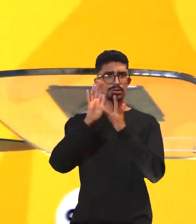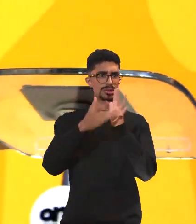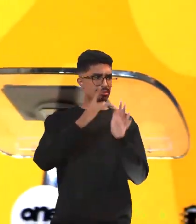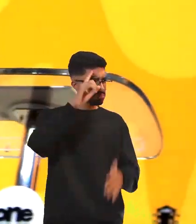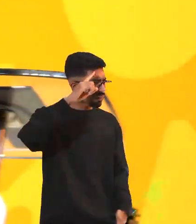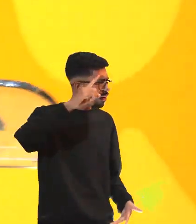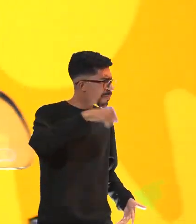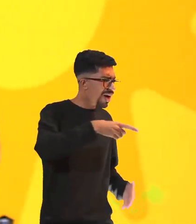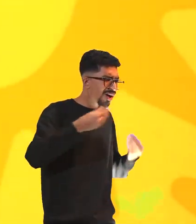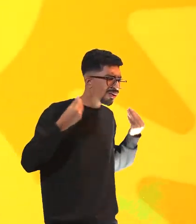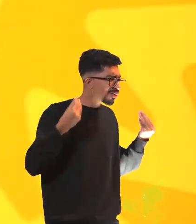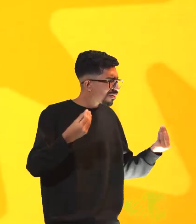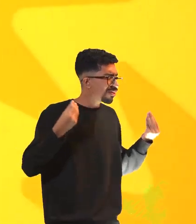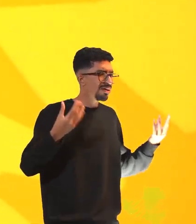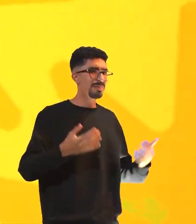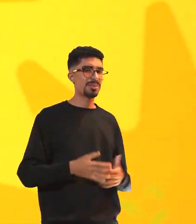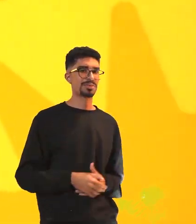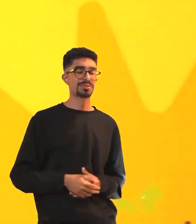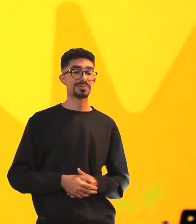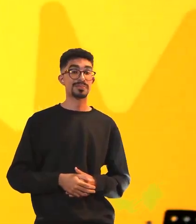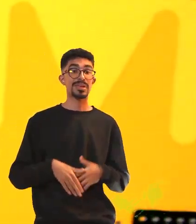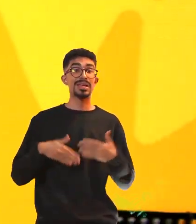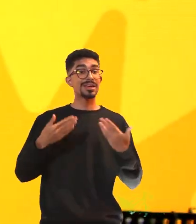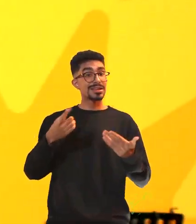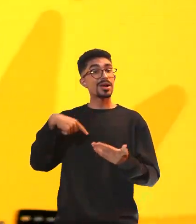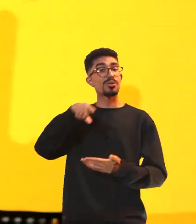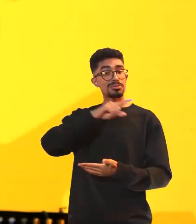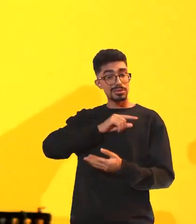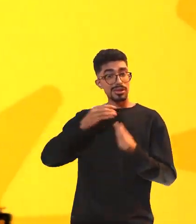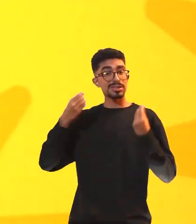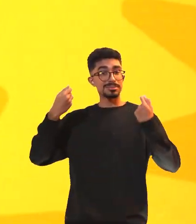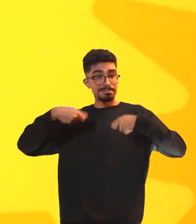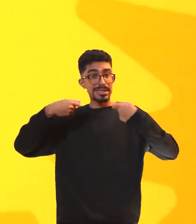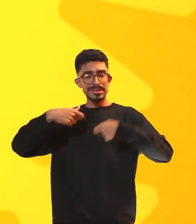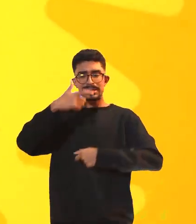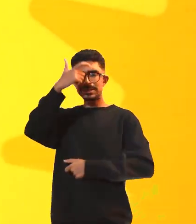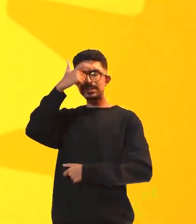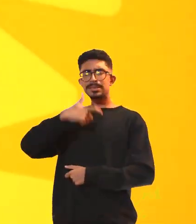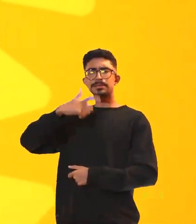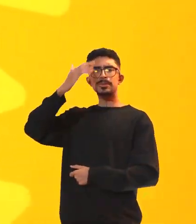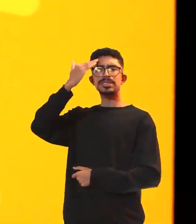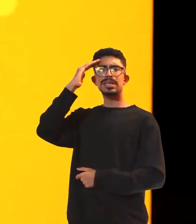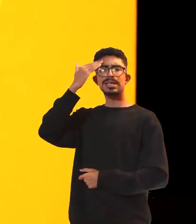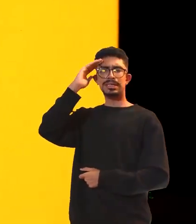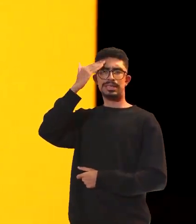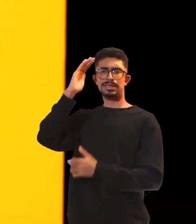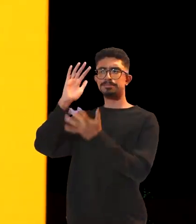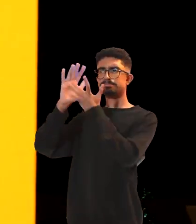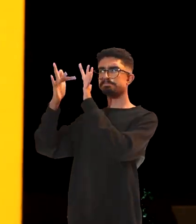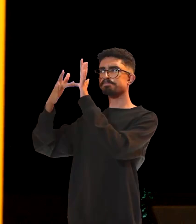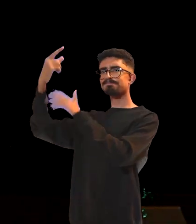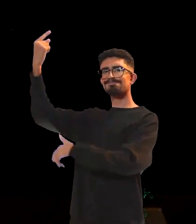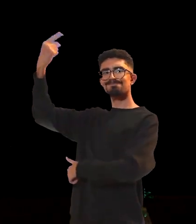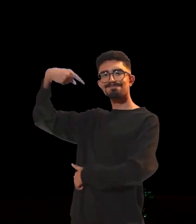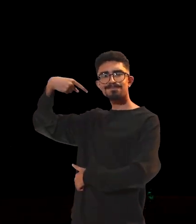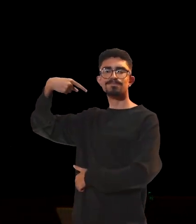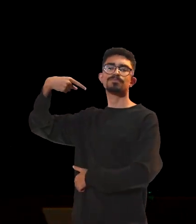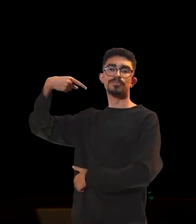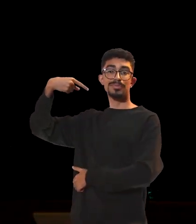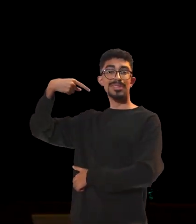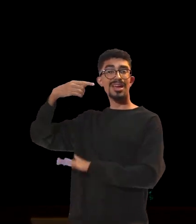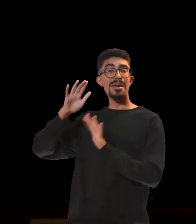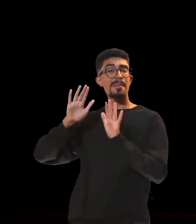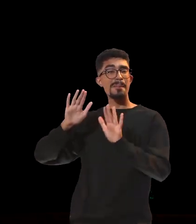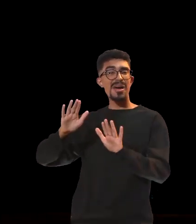deu não foi legal, pede perdão. Isso é uma sensibilidade, é assim que a gente começa a caminhar como Jesus. Só qual é o problema? A gente anda na